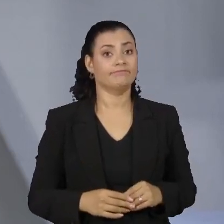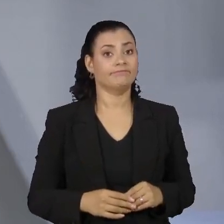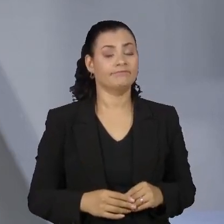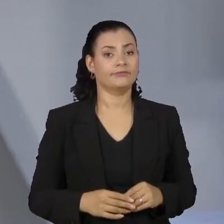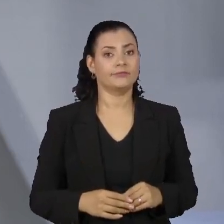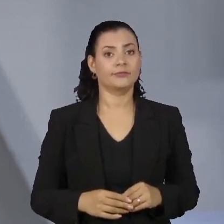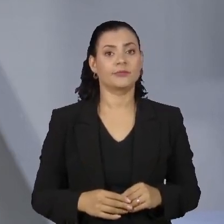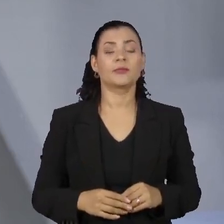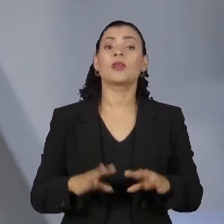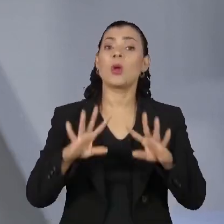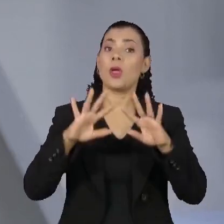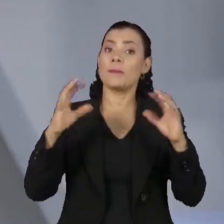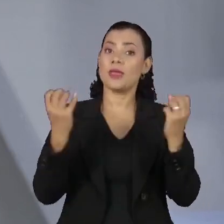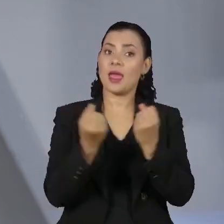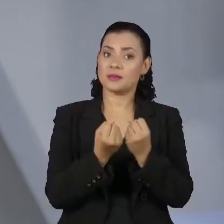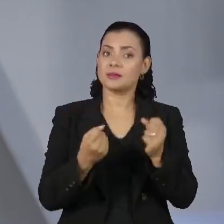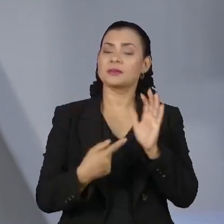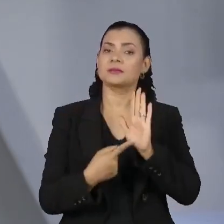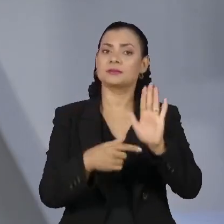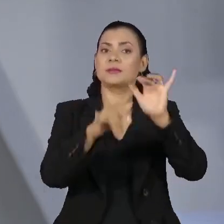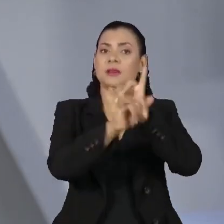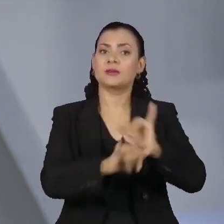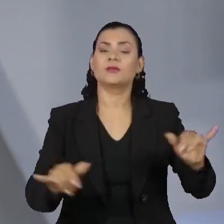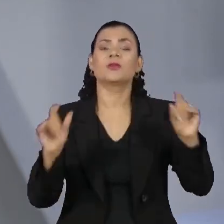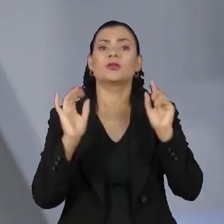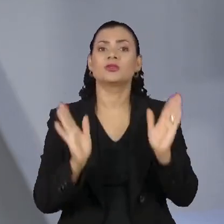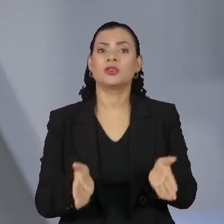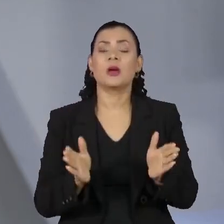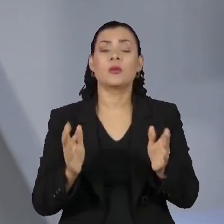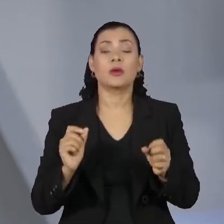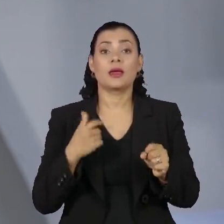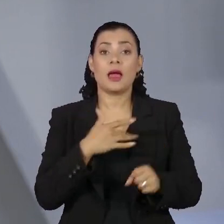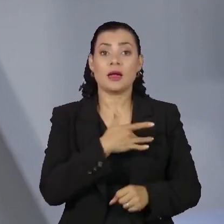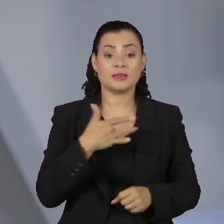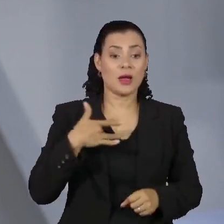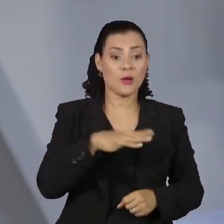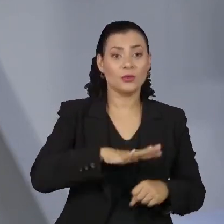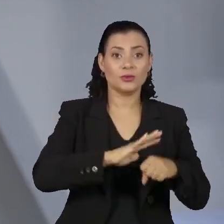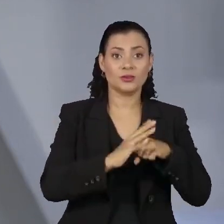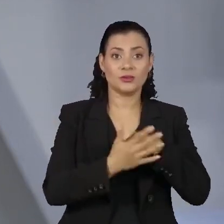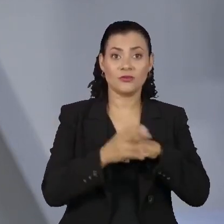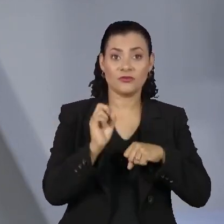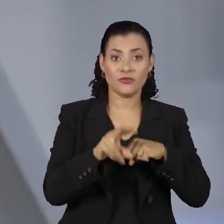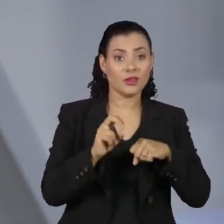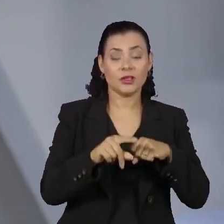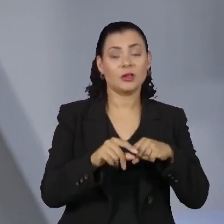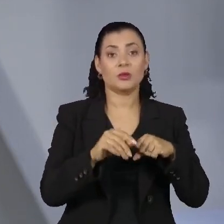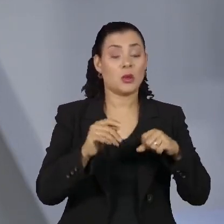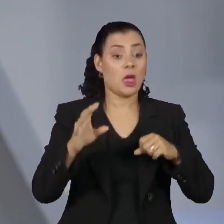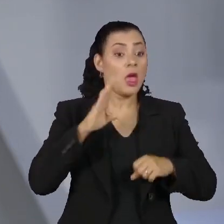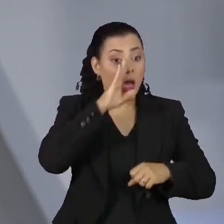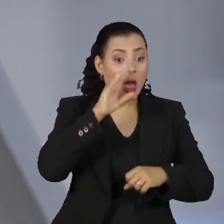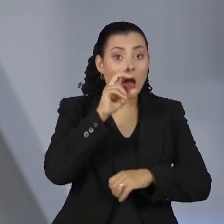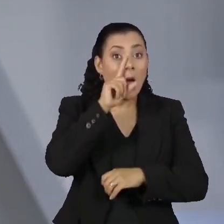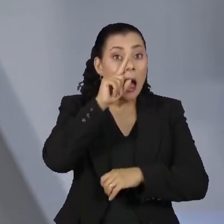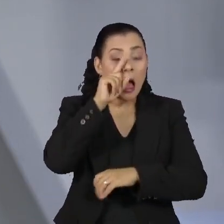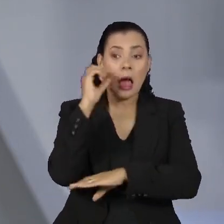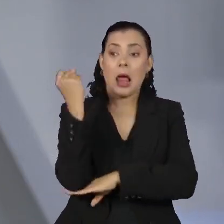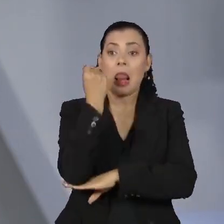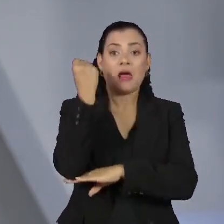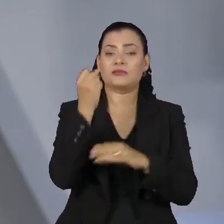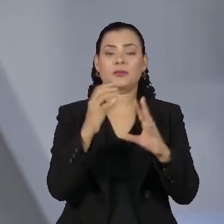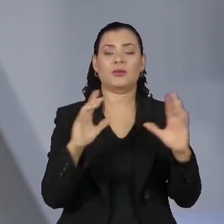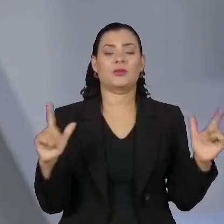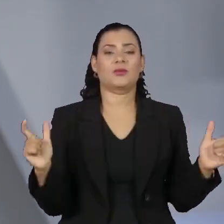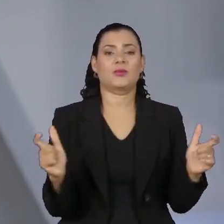A Organização Mundial de Saúde anunciou o fim da emergência sanitária por causa do vírus da Covid-19. Os números recentes